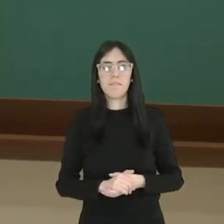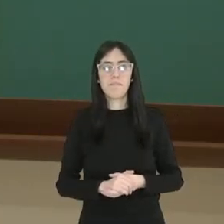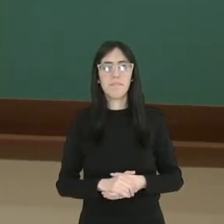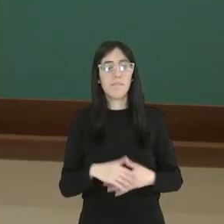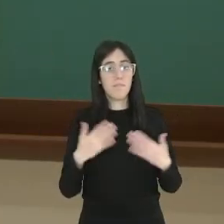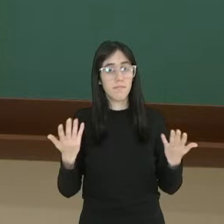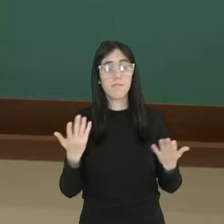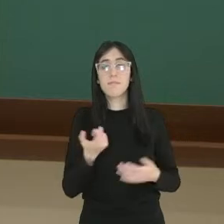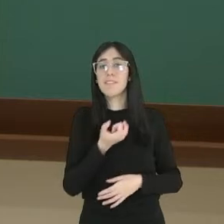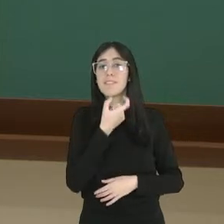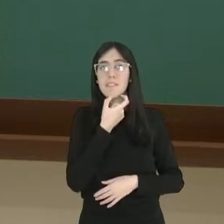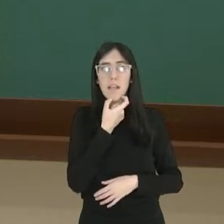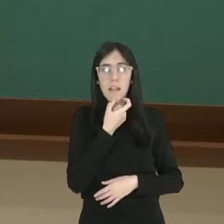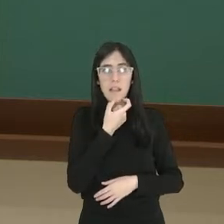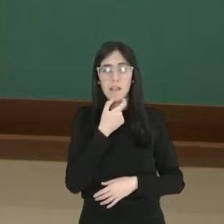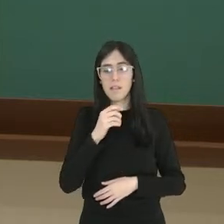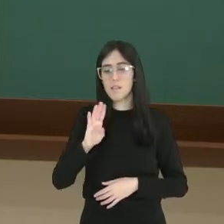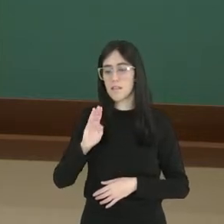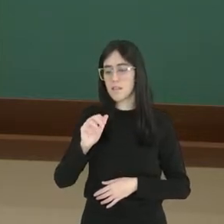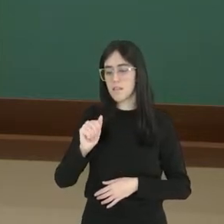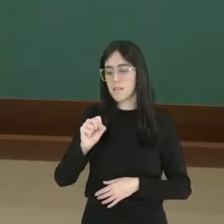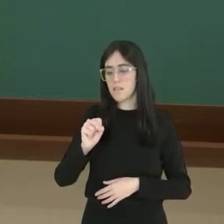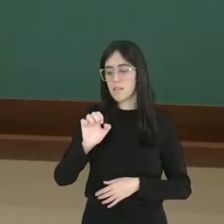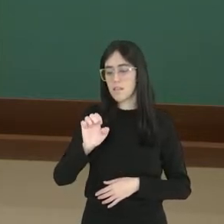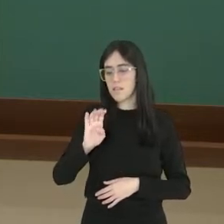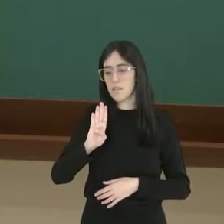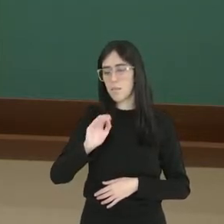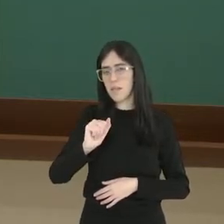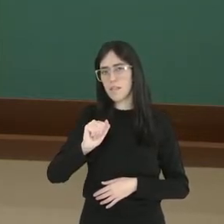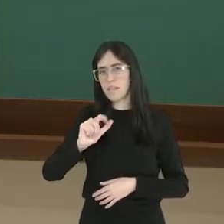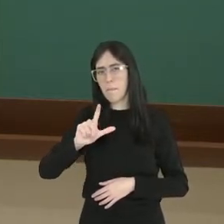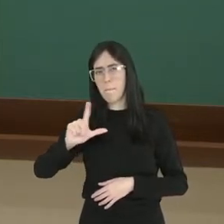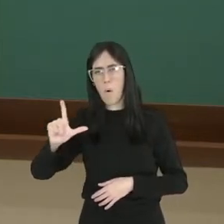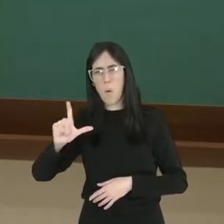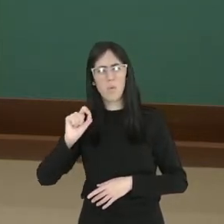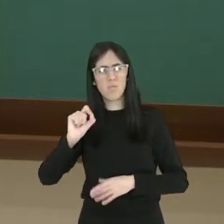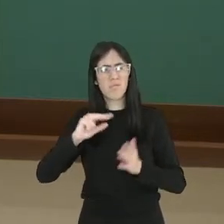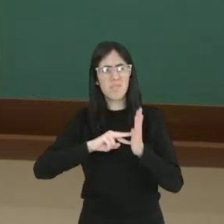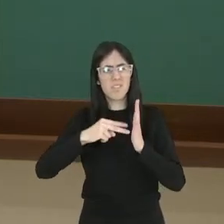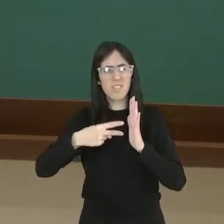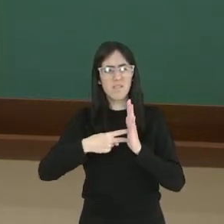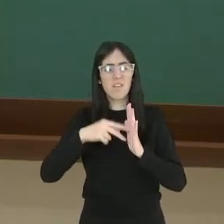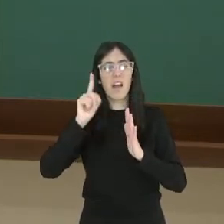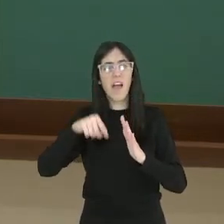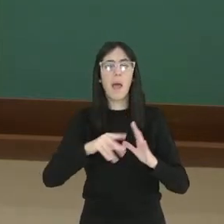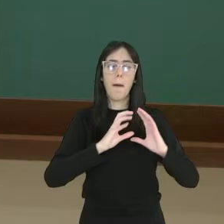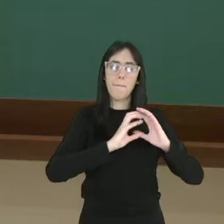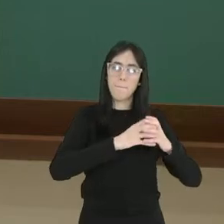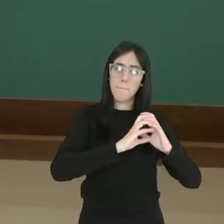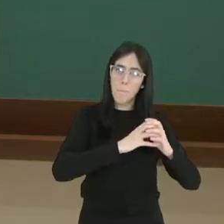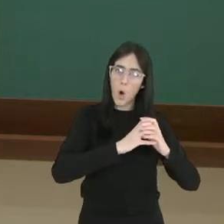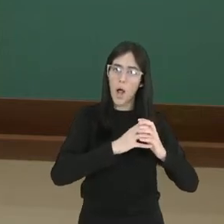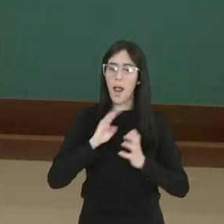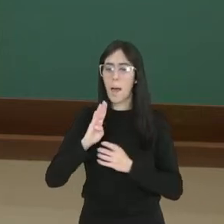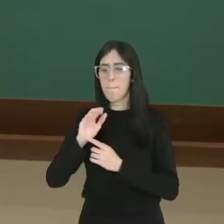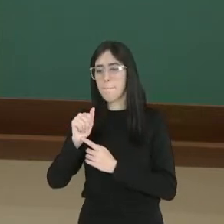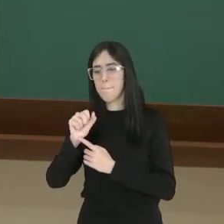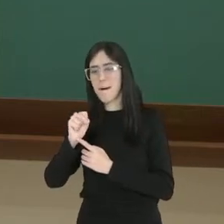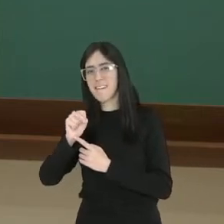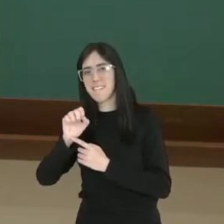Então, do inglês, baseball. Por que baseball? Bola na base. E essa é a característica